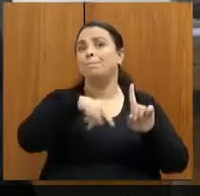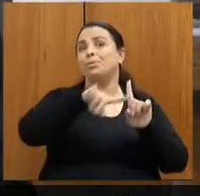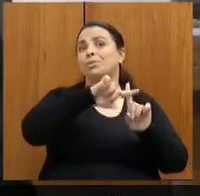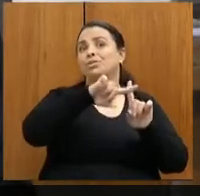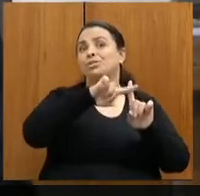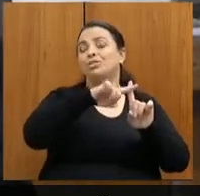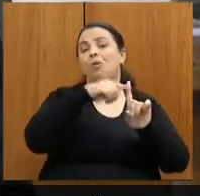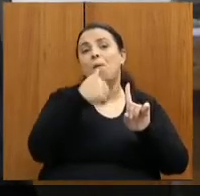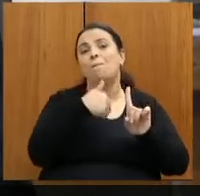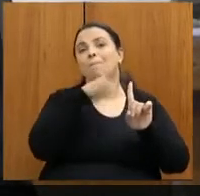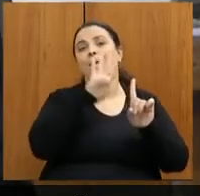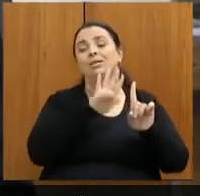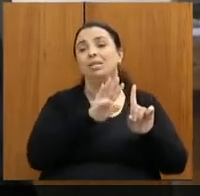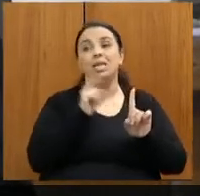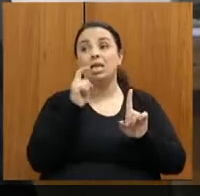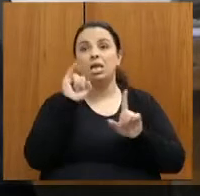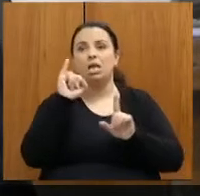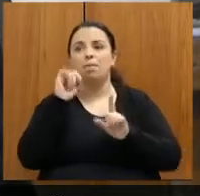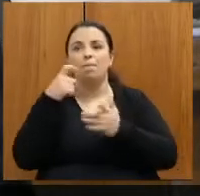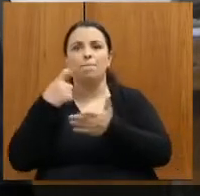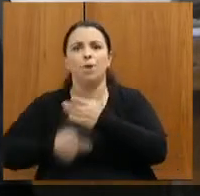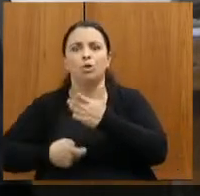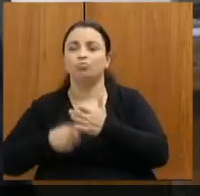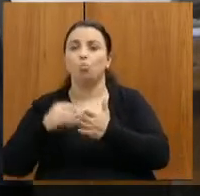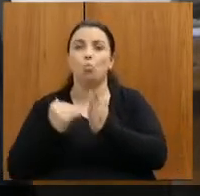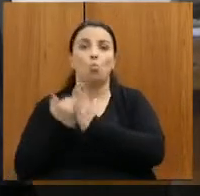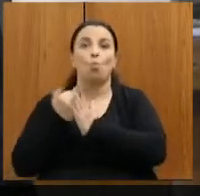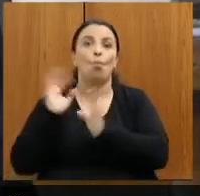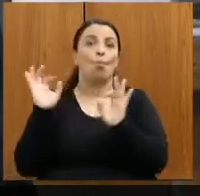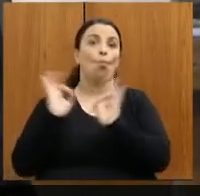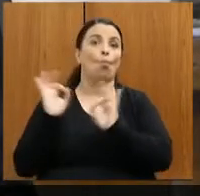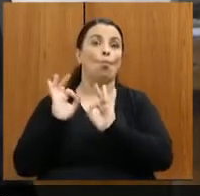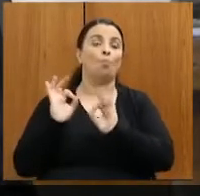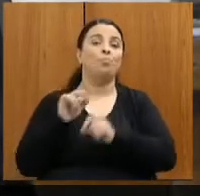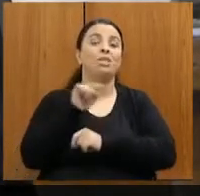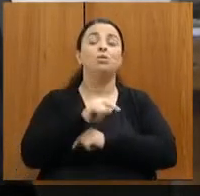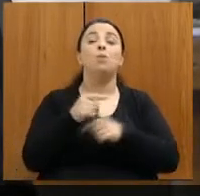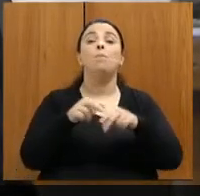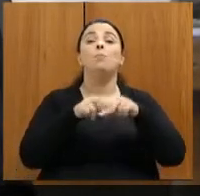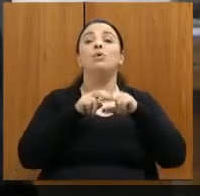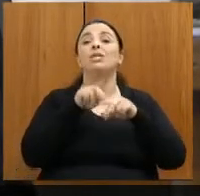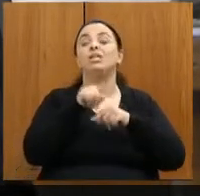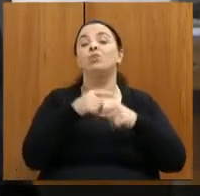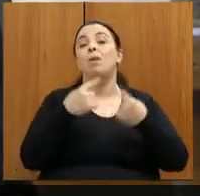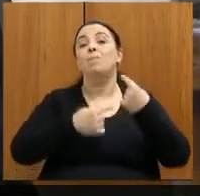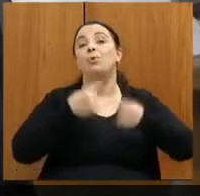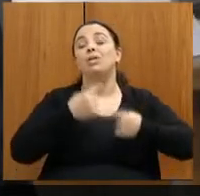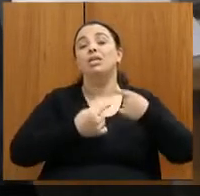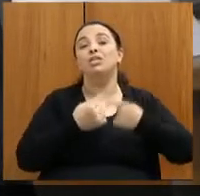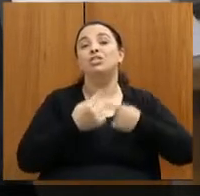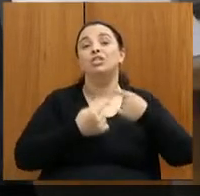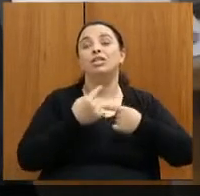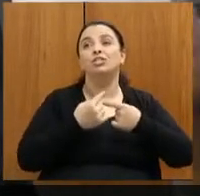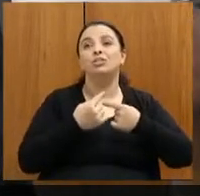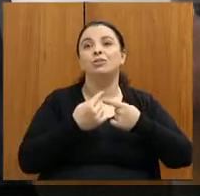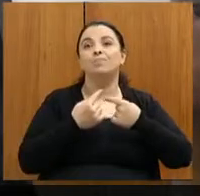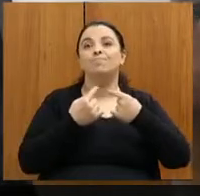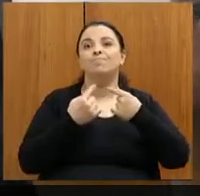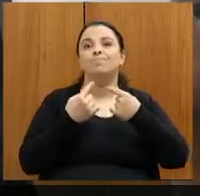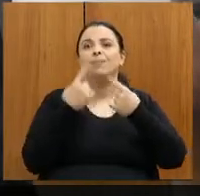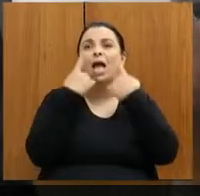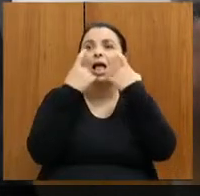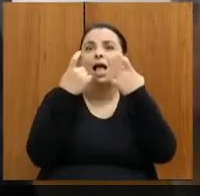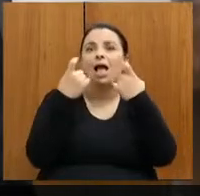2020 15 e aumentar no impulso tem muito a ver com a política de atração de impostos de investimentos no sentido em que